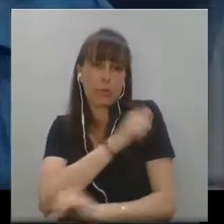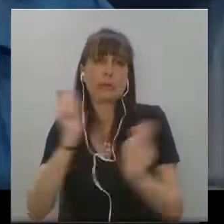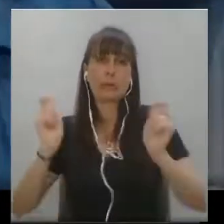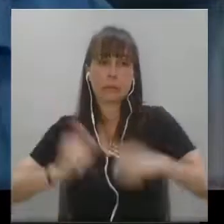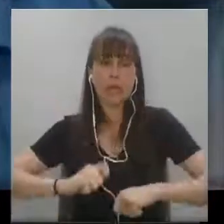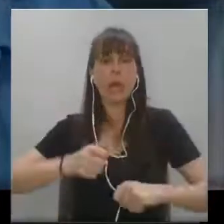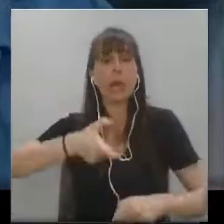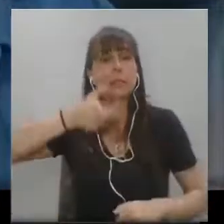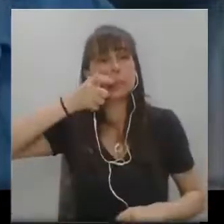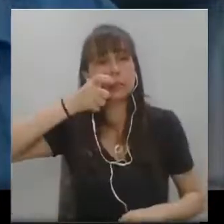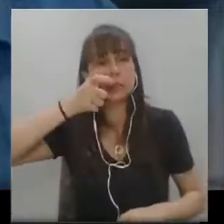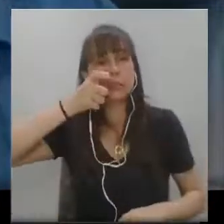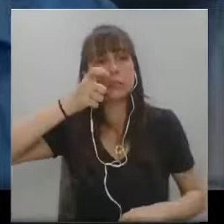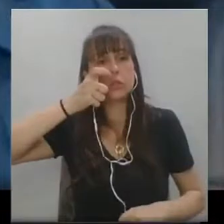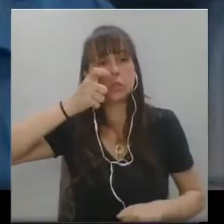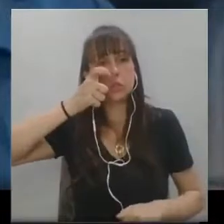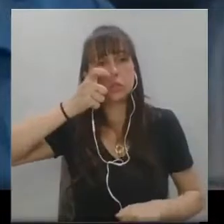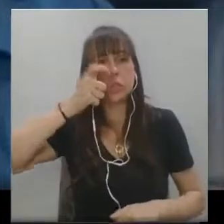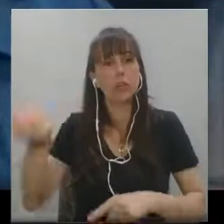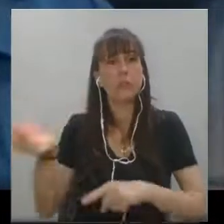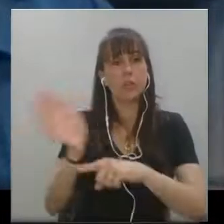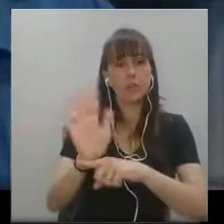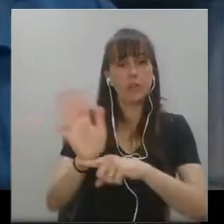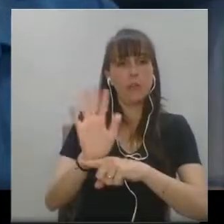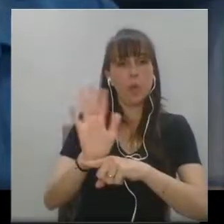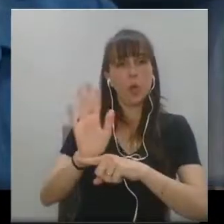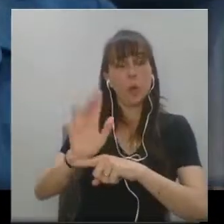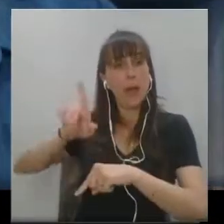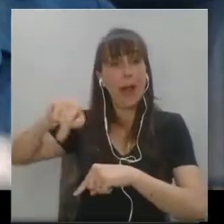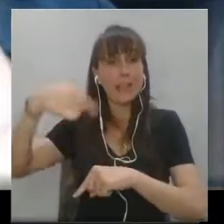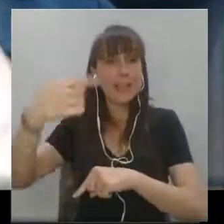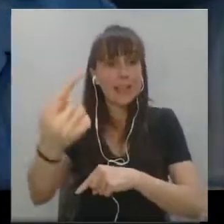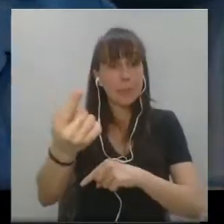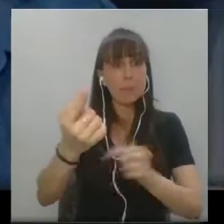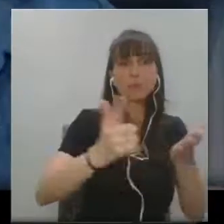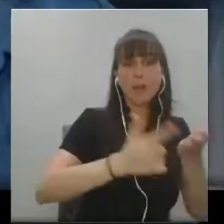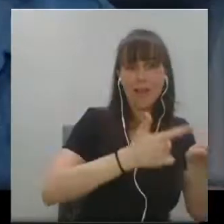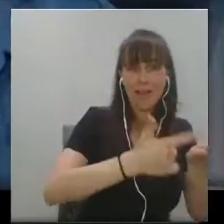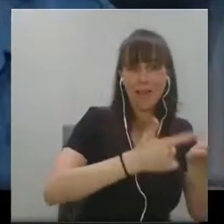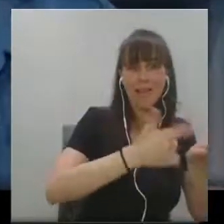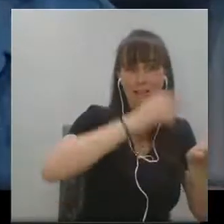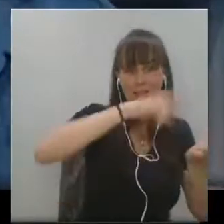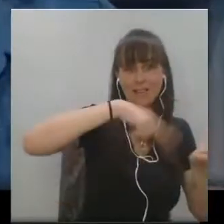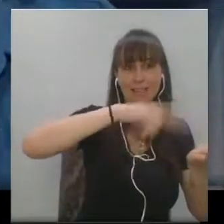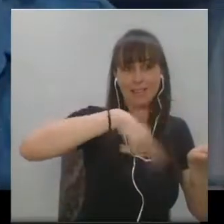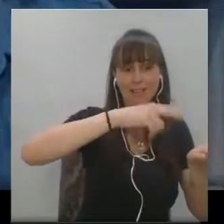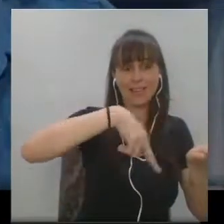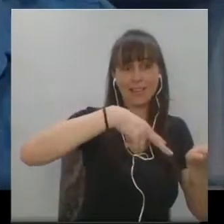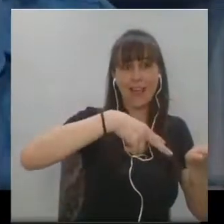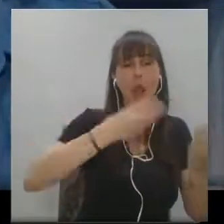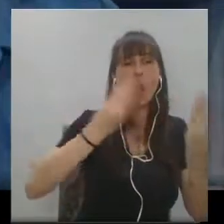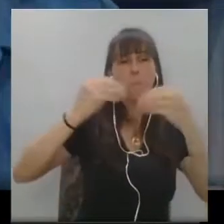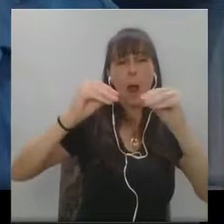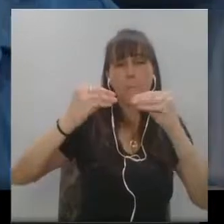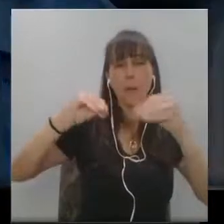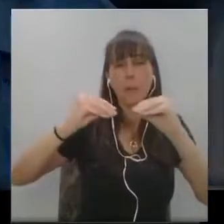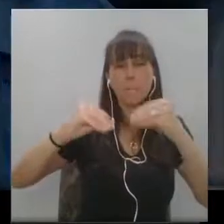nós vamos comentar na sala e introduzir a obra tal. Então, o pessoal vai comentar no grupo,